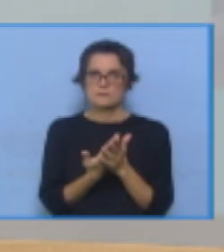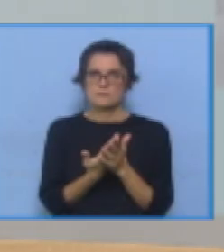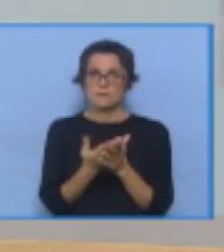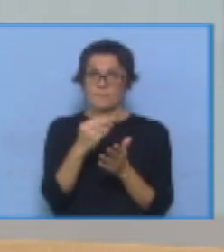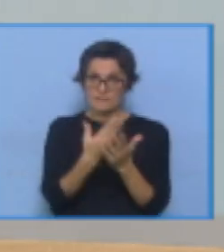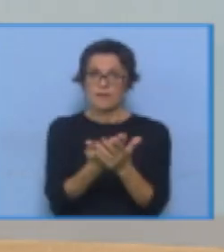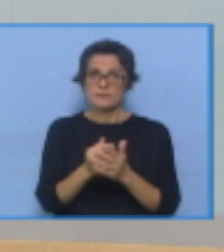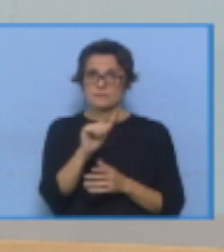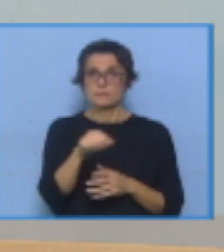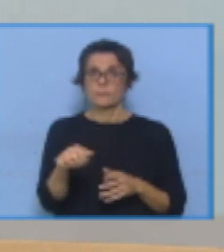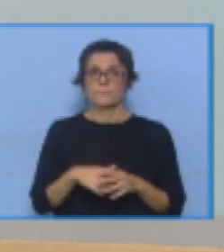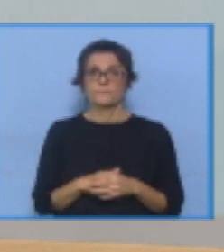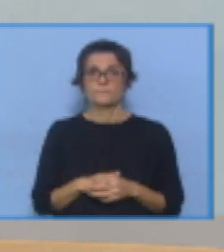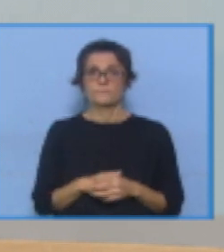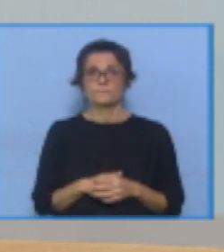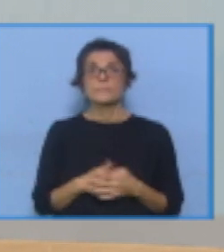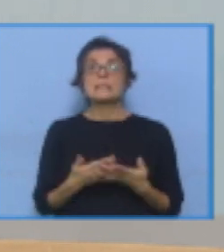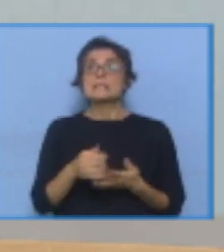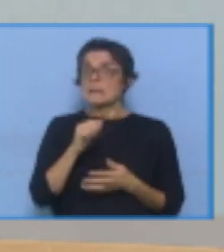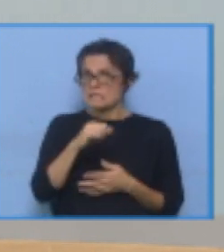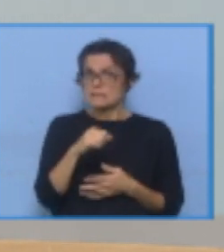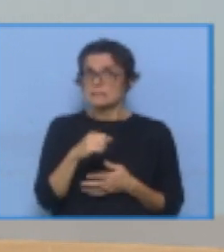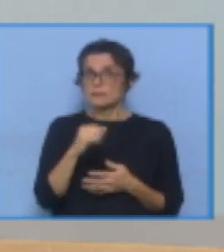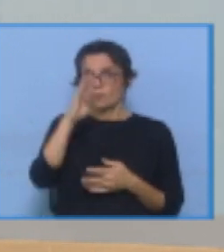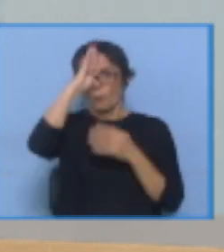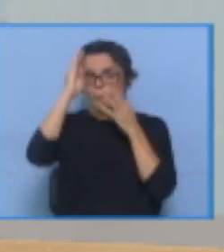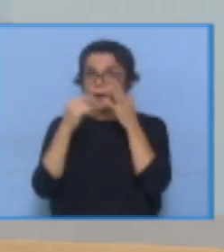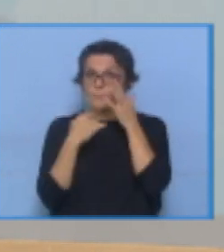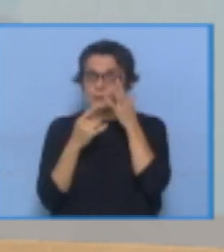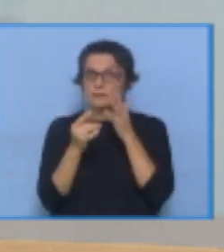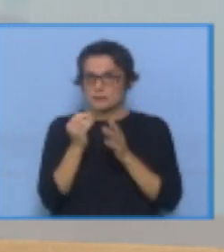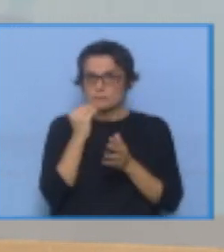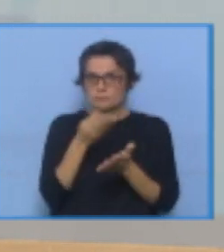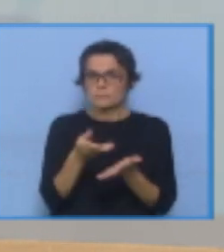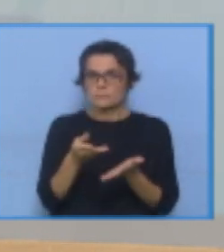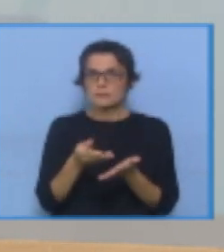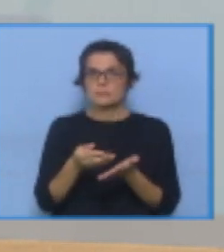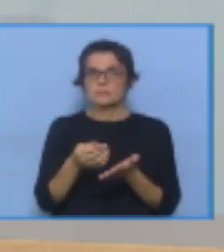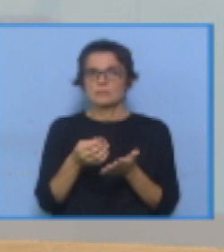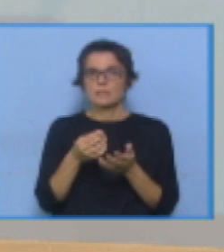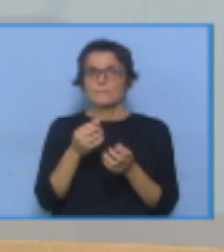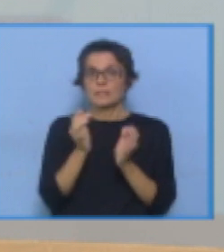tivermos esta noção que o Papa sublinha na sua mensagem de que Jesus se identifica com o pobre,